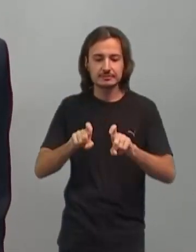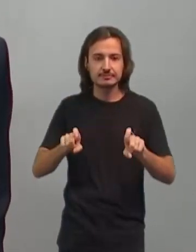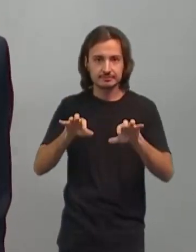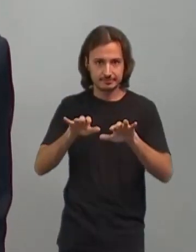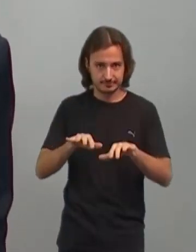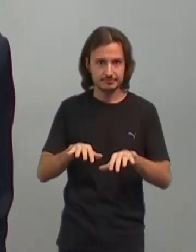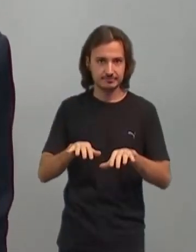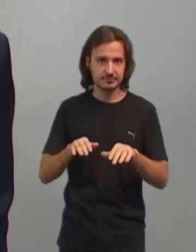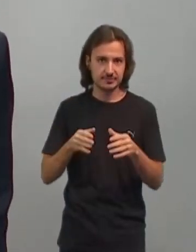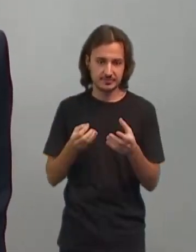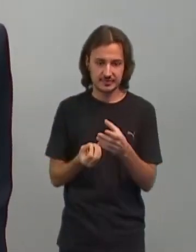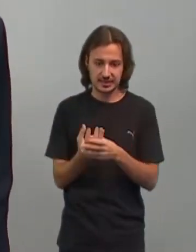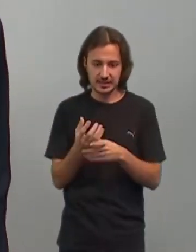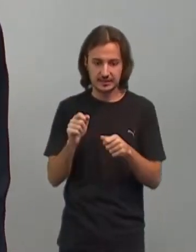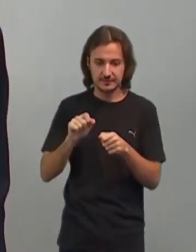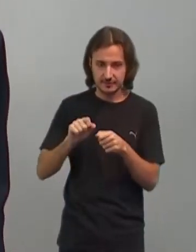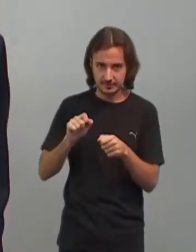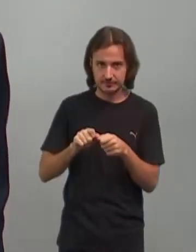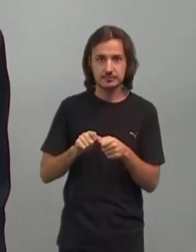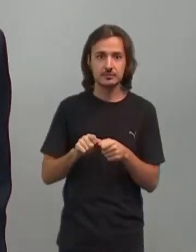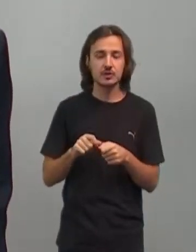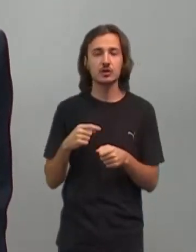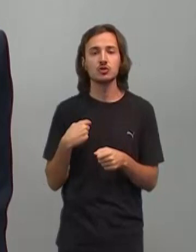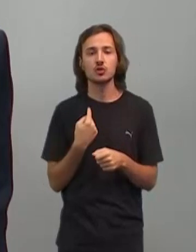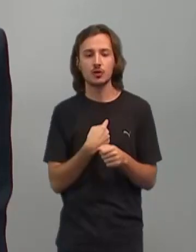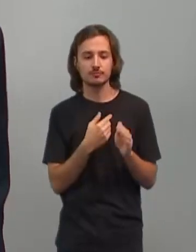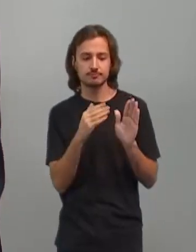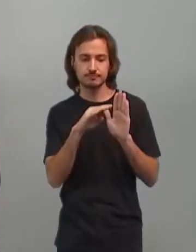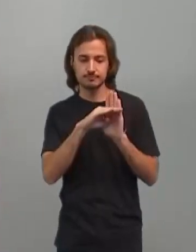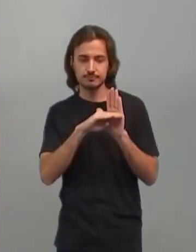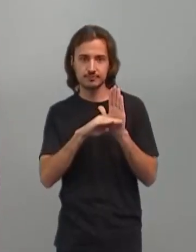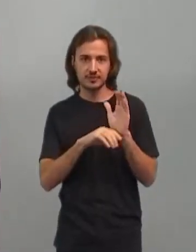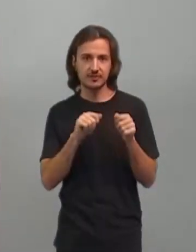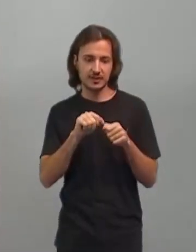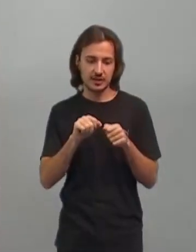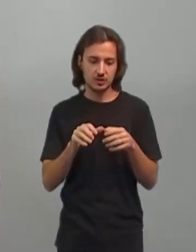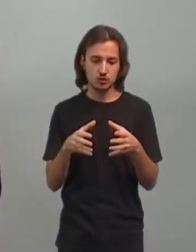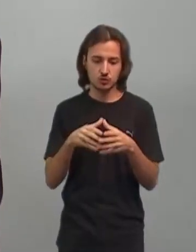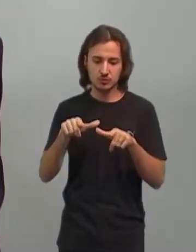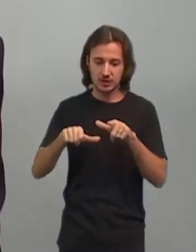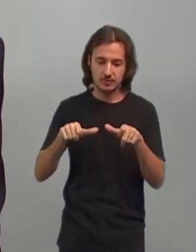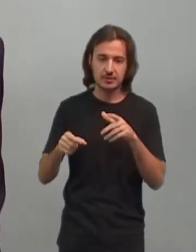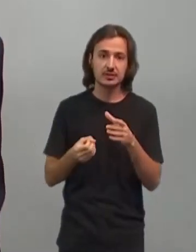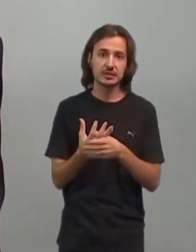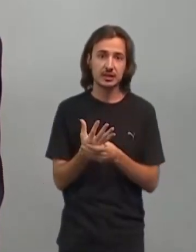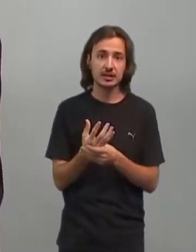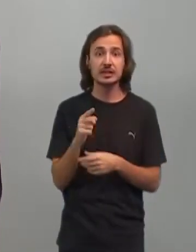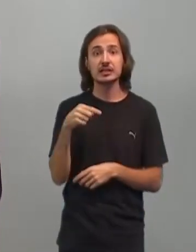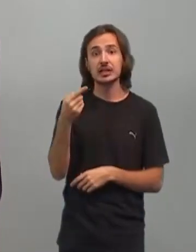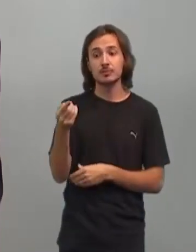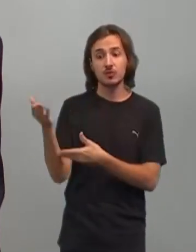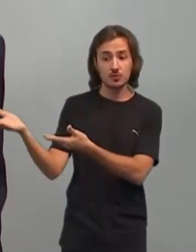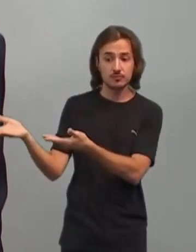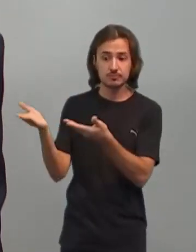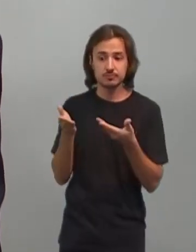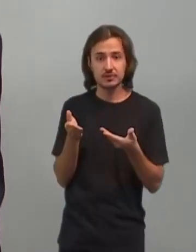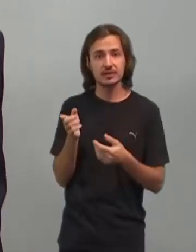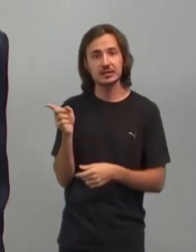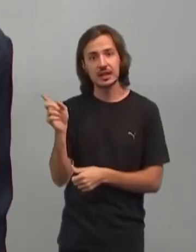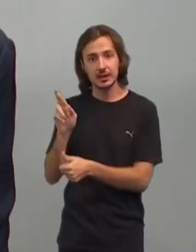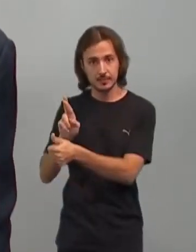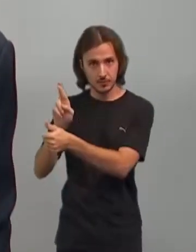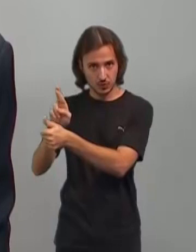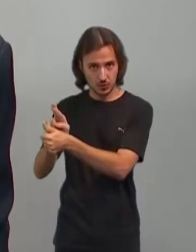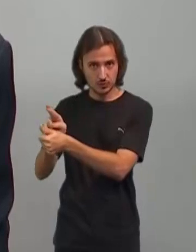essa pauta para dentro da comissão, vamos criar um grupo de trabalho e vamos convidar a Procuradoria